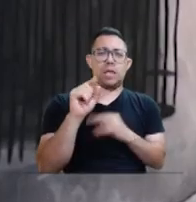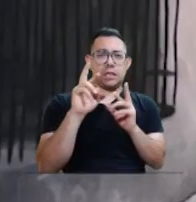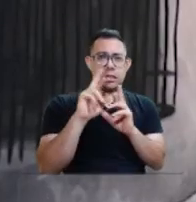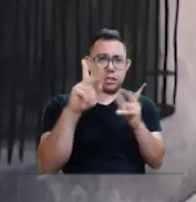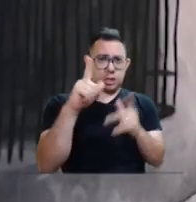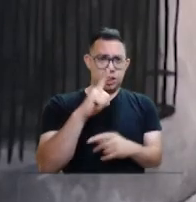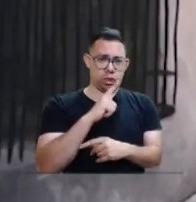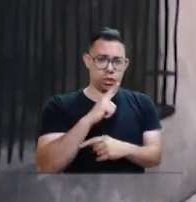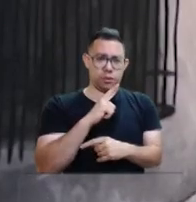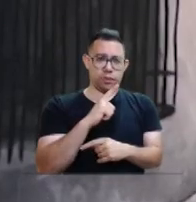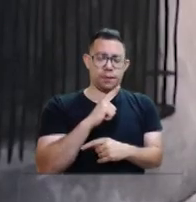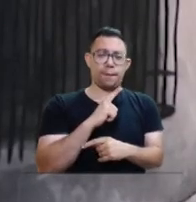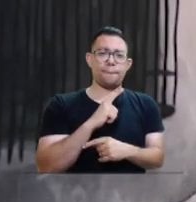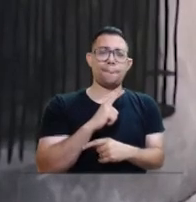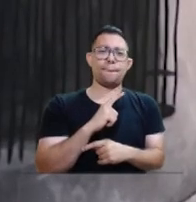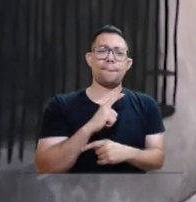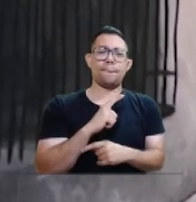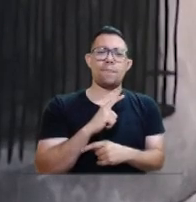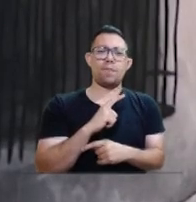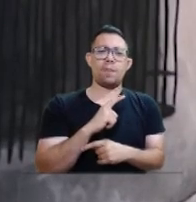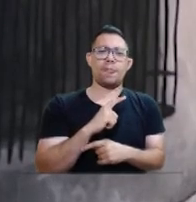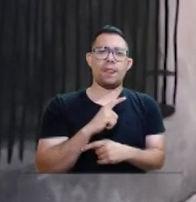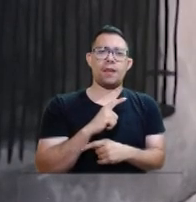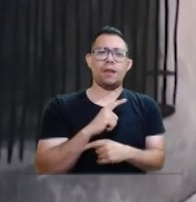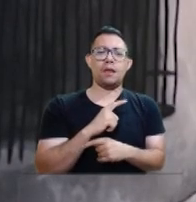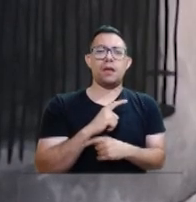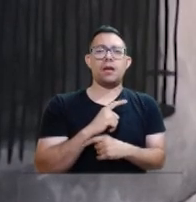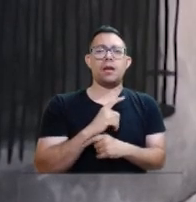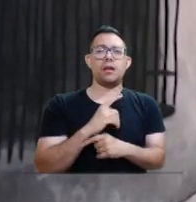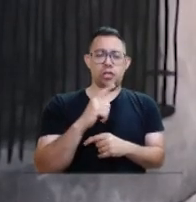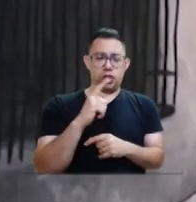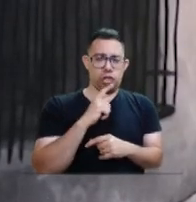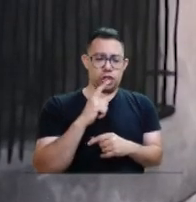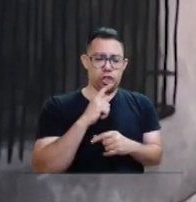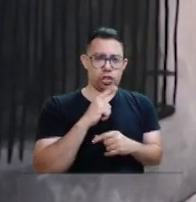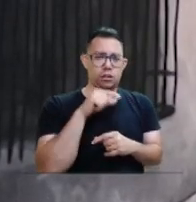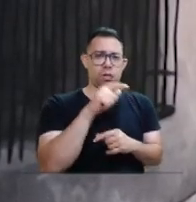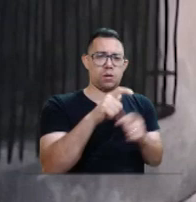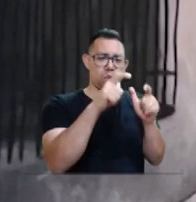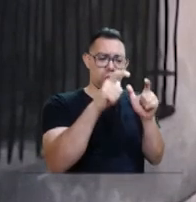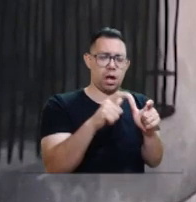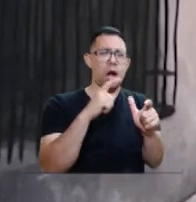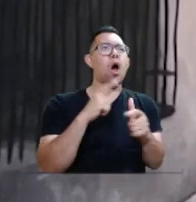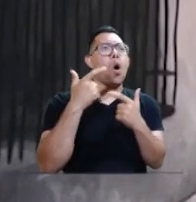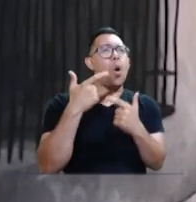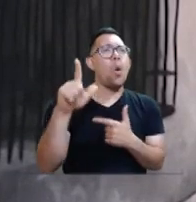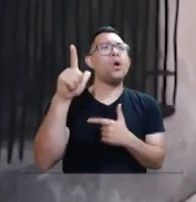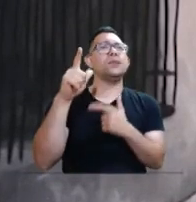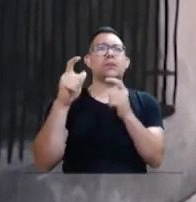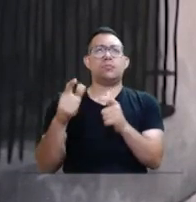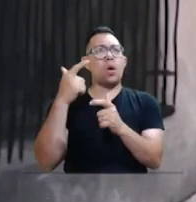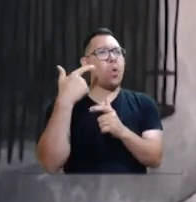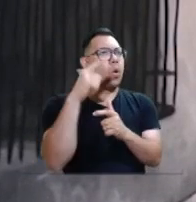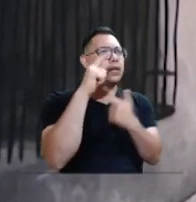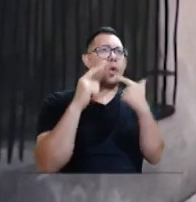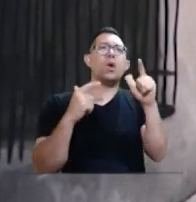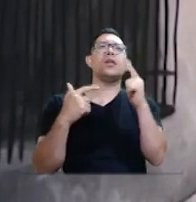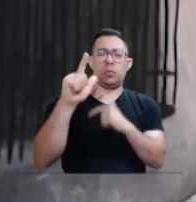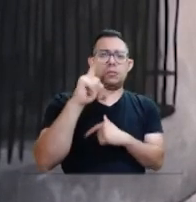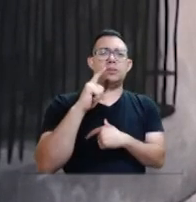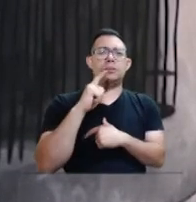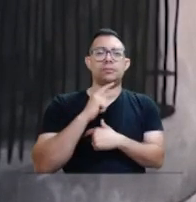Olha, assim, o que eu vejo que era o diferencial da gramofone, porque só não tinha gramofone na época, né? Tinha